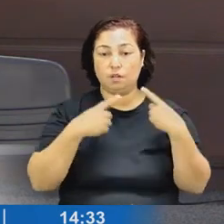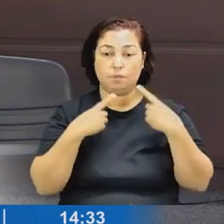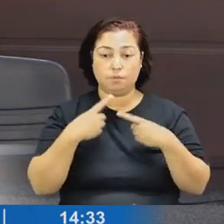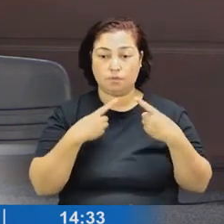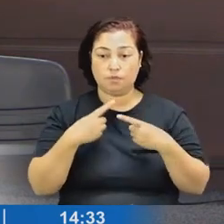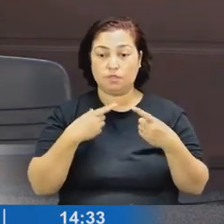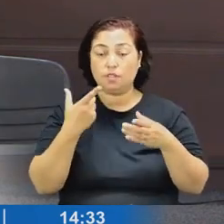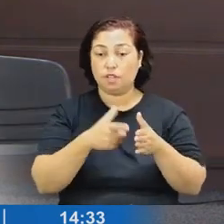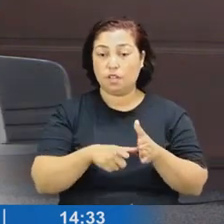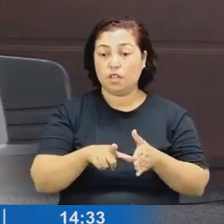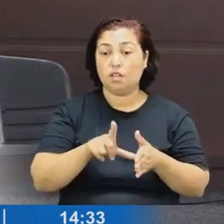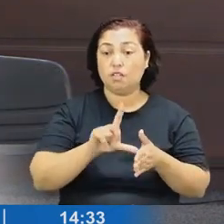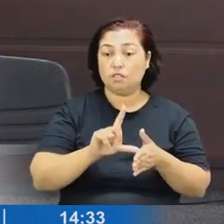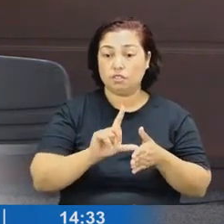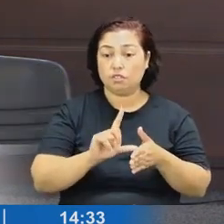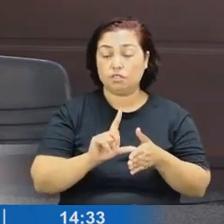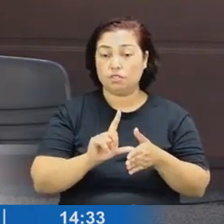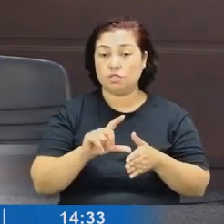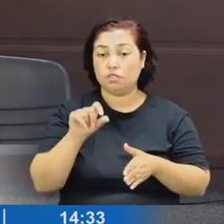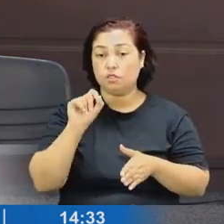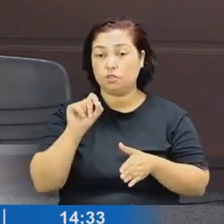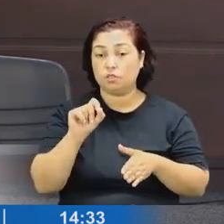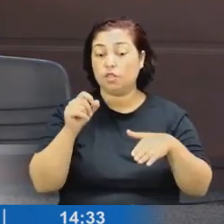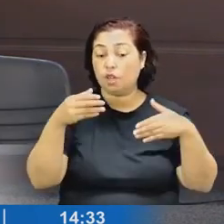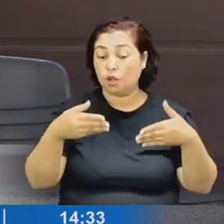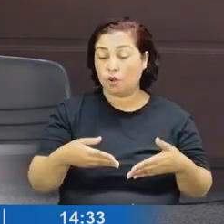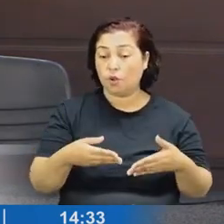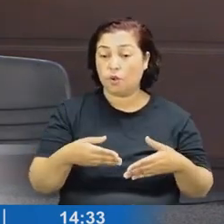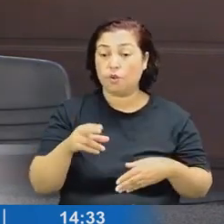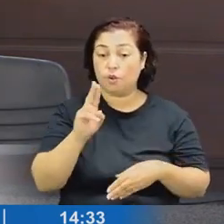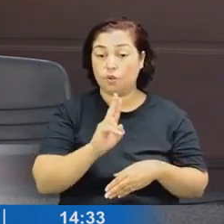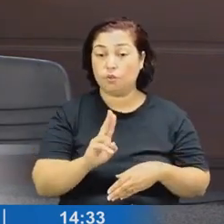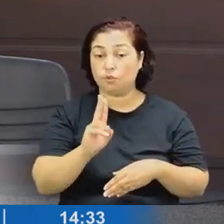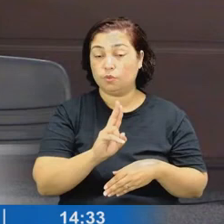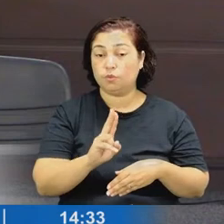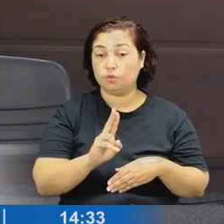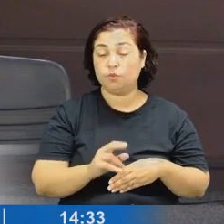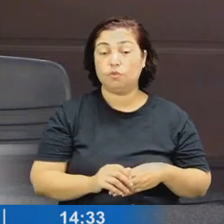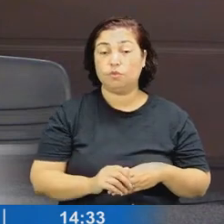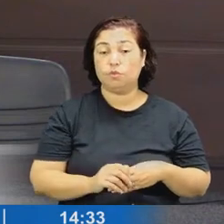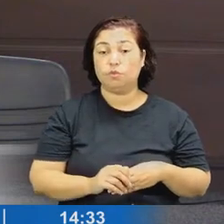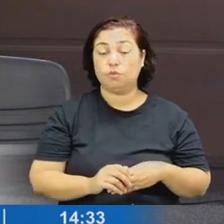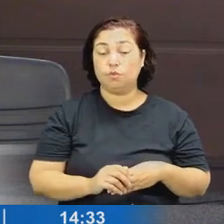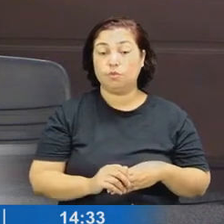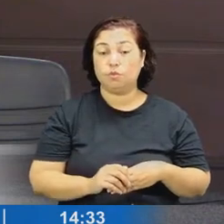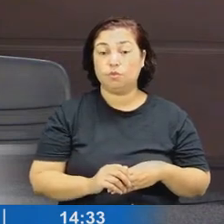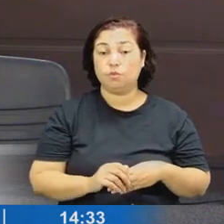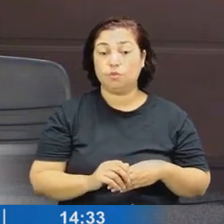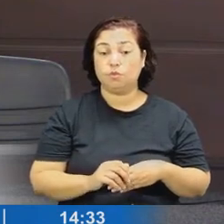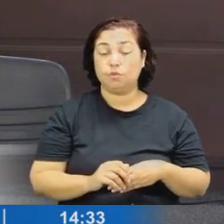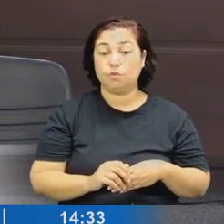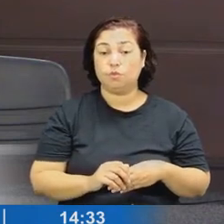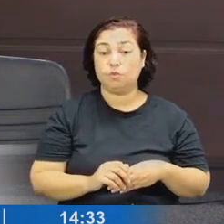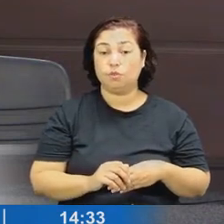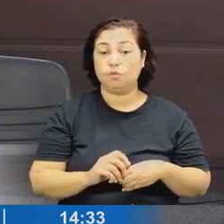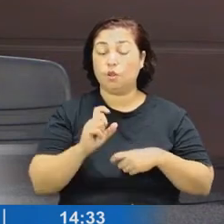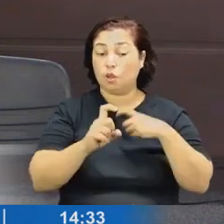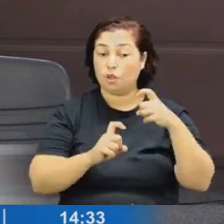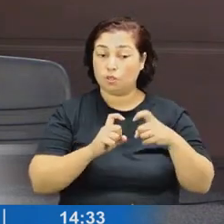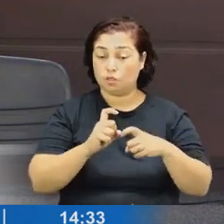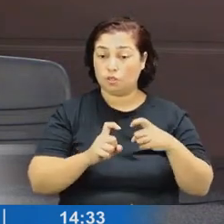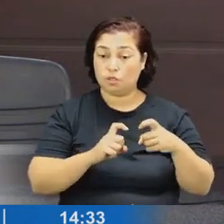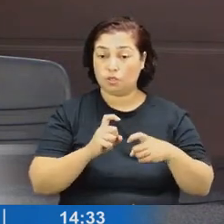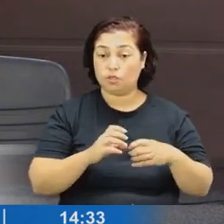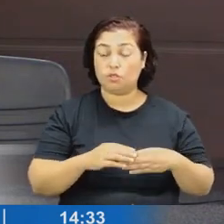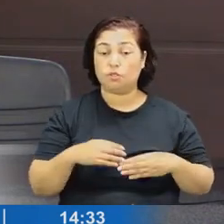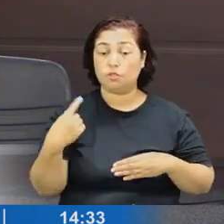antes da internet o que que é agora usando a internet o mundo Empresarial ele por questões óbvias financeiras